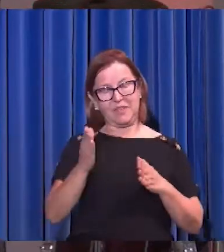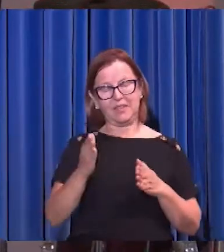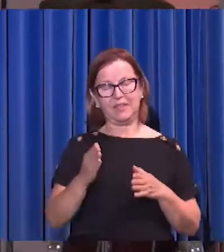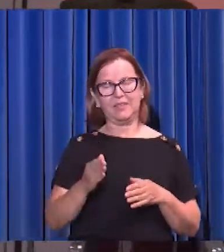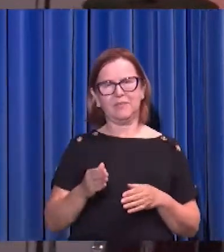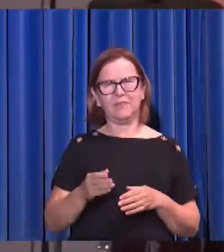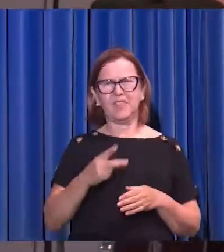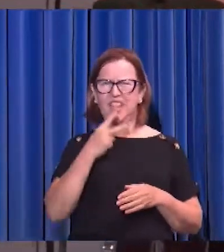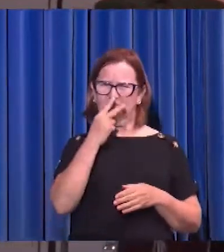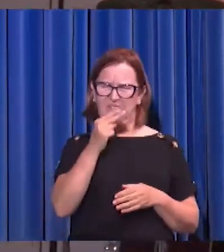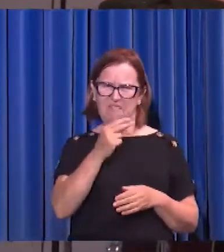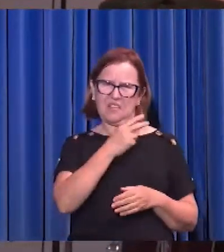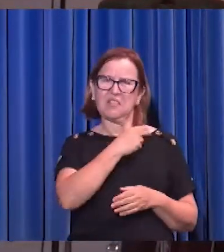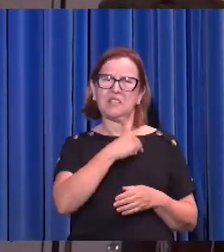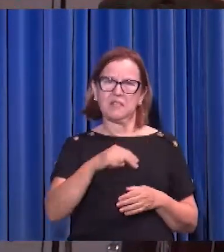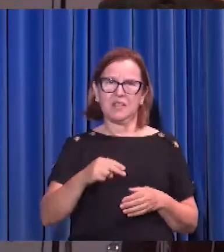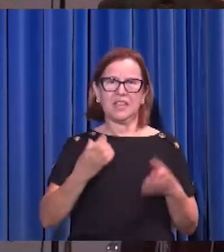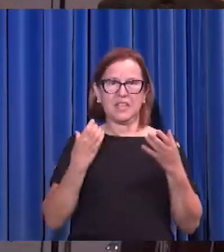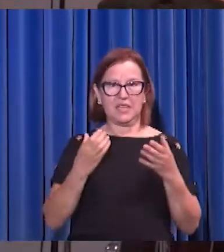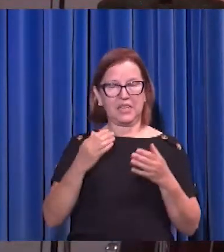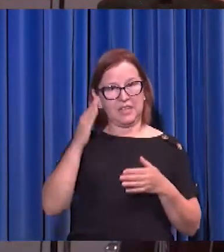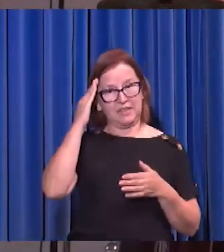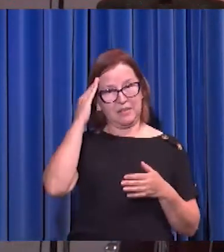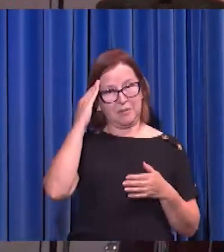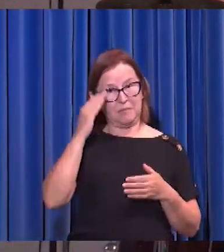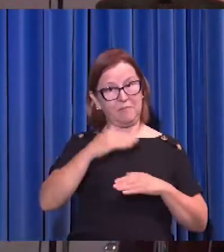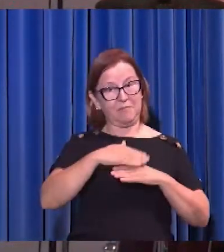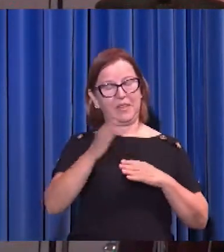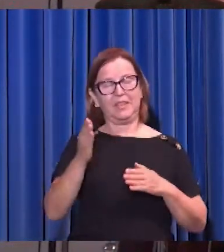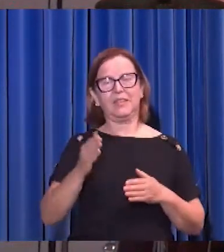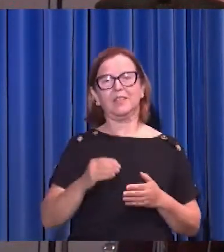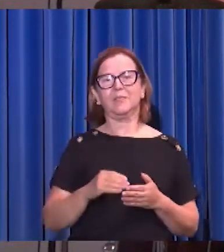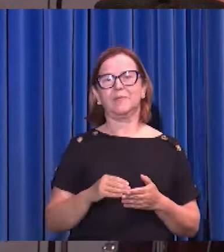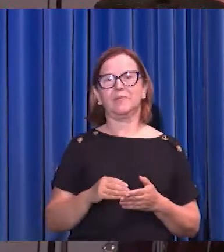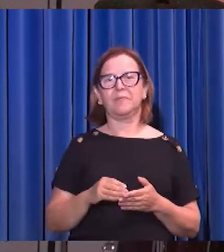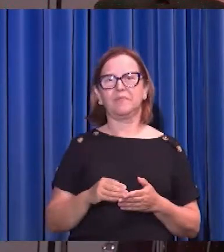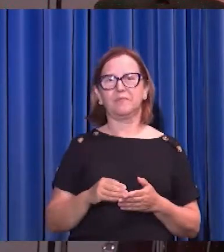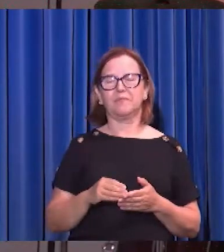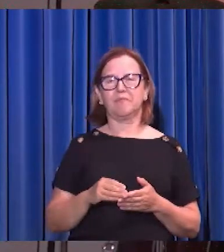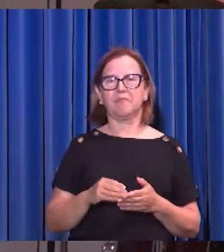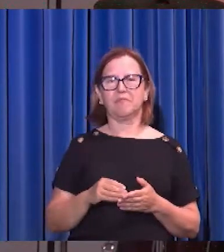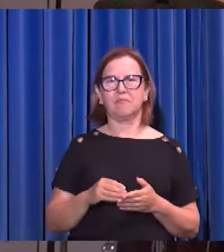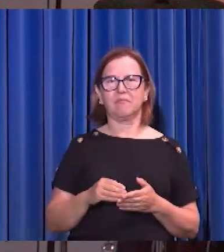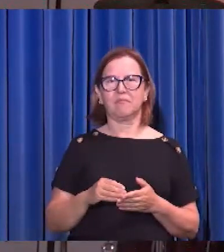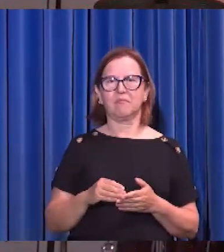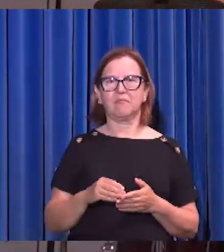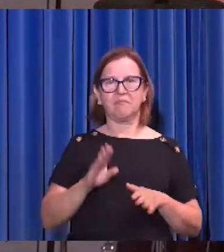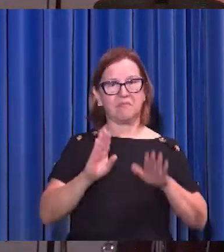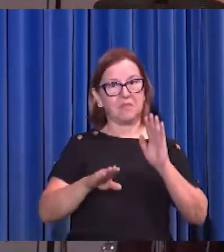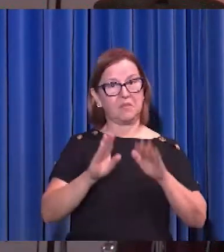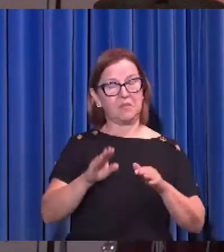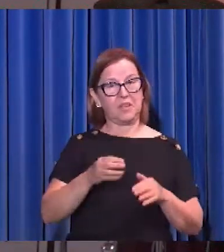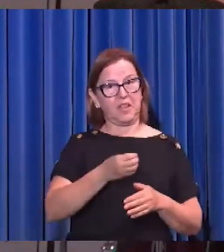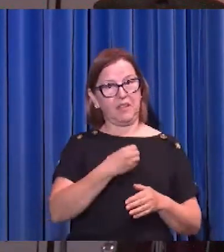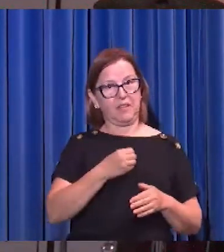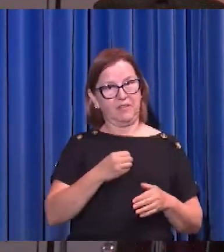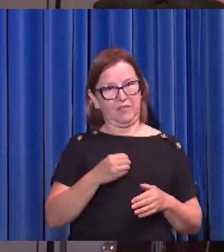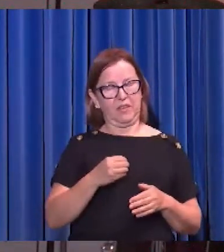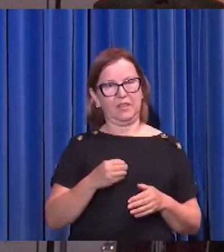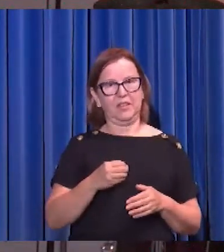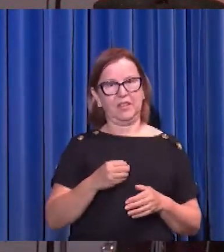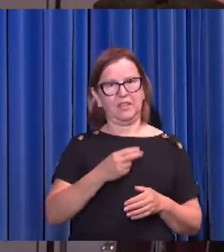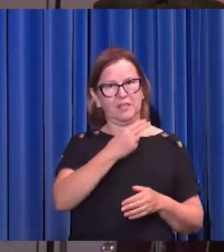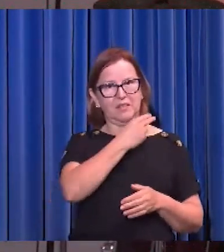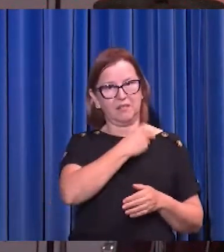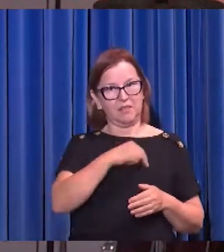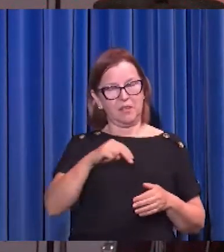Nicodemos estava disposto a isso. E provavelmente a vida de uma pessoa assim pode até ser